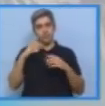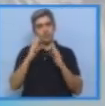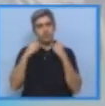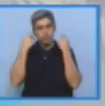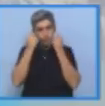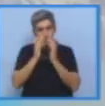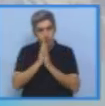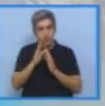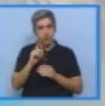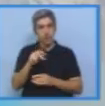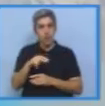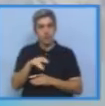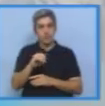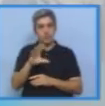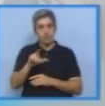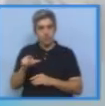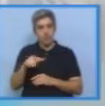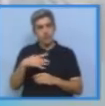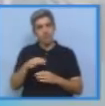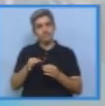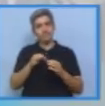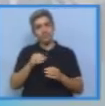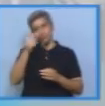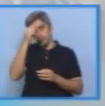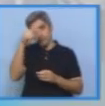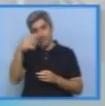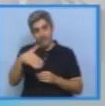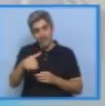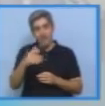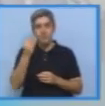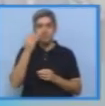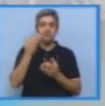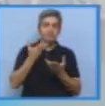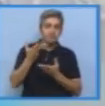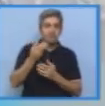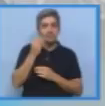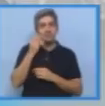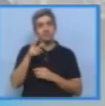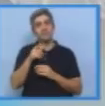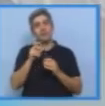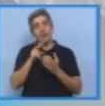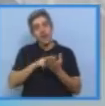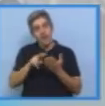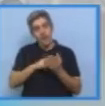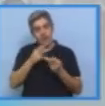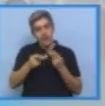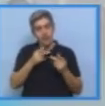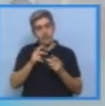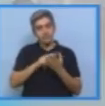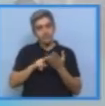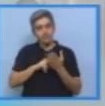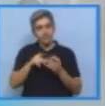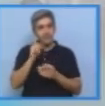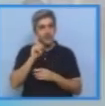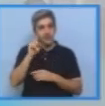eles que queremos hoje antecipar o dia de domingo e propor pistas de análise para a liturgia de um dia que vai ser, por